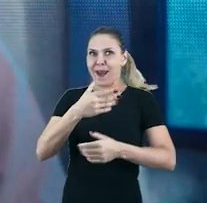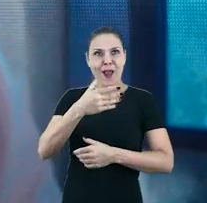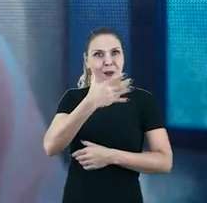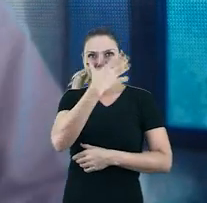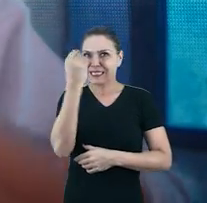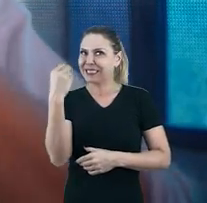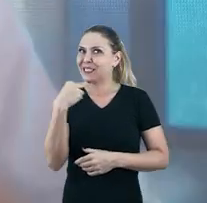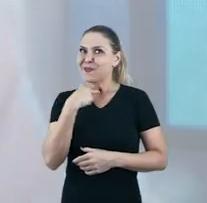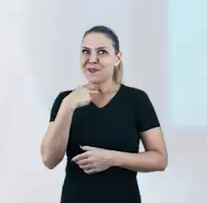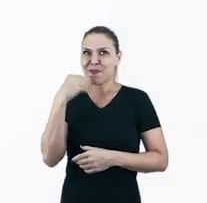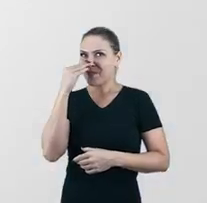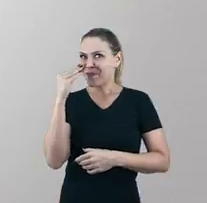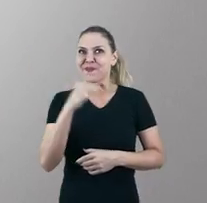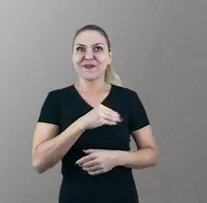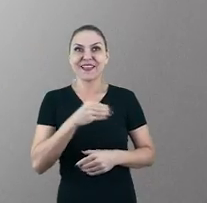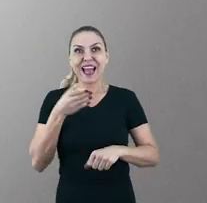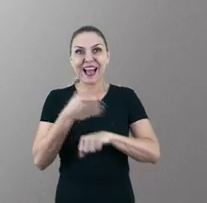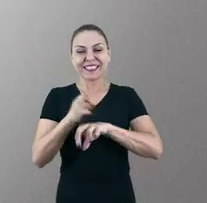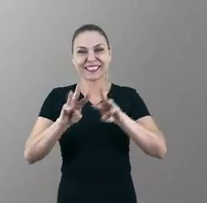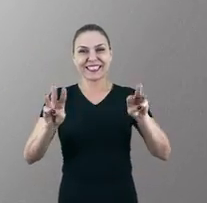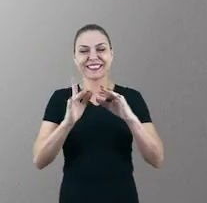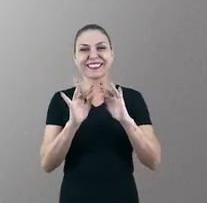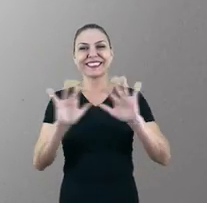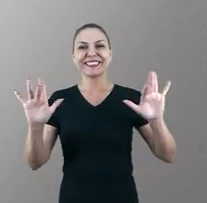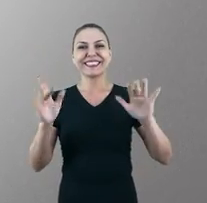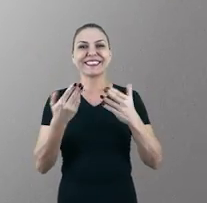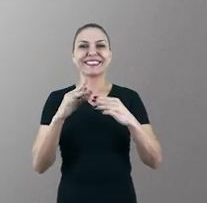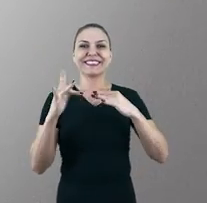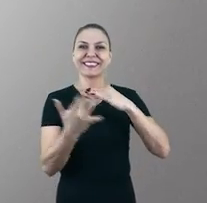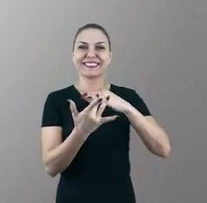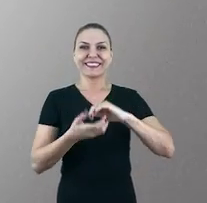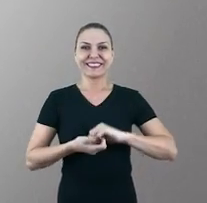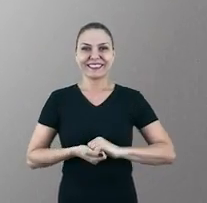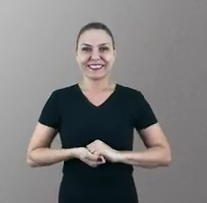Ribeirão não pode abrir mão. Acesse nossas redes sociais.